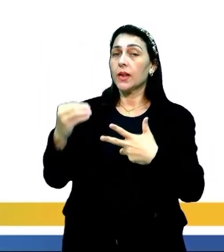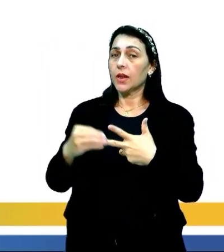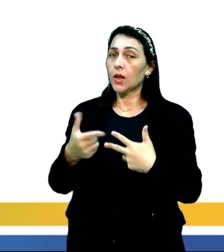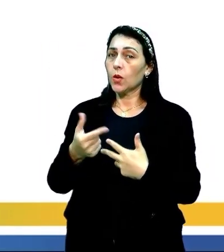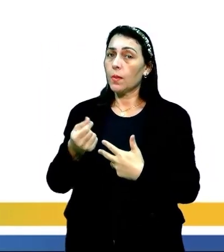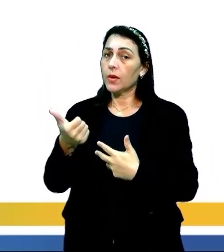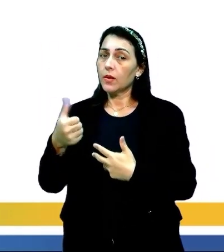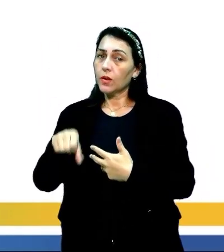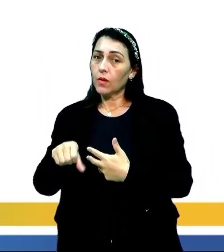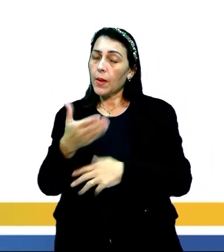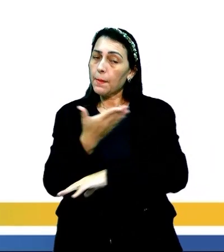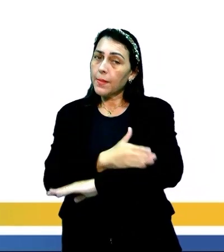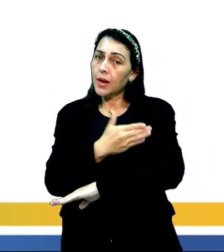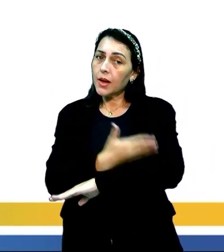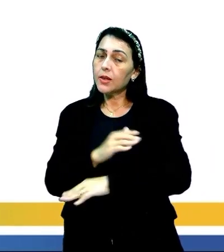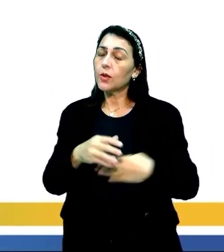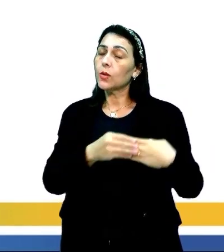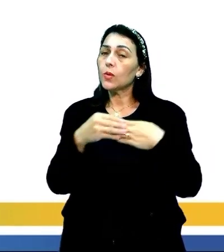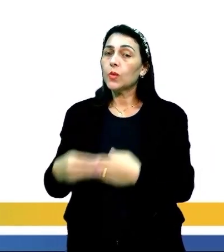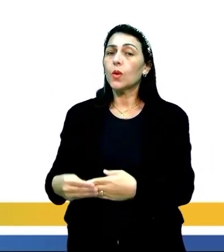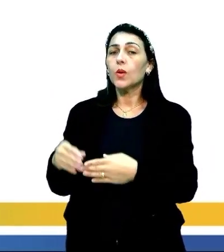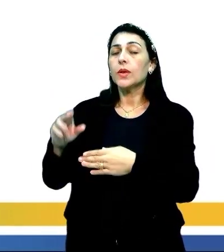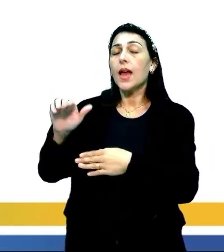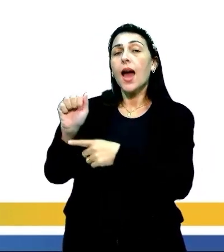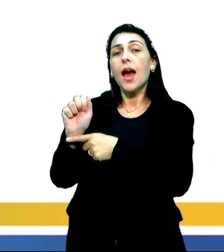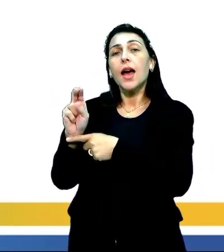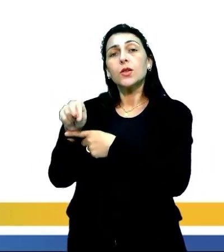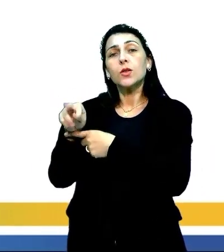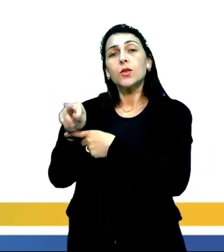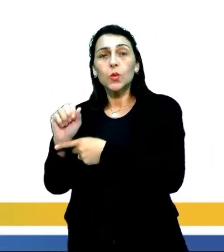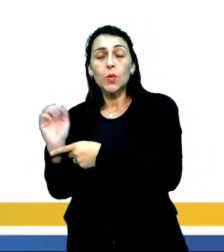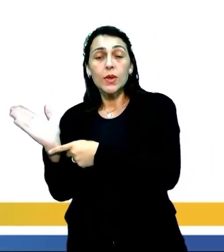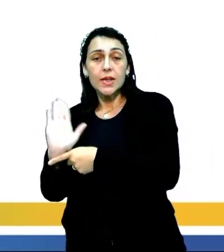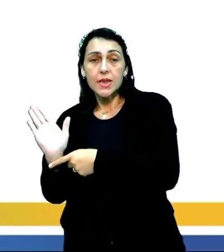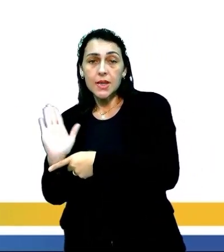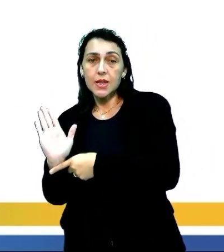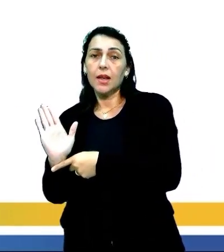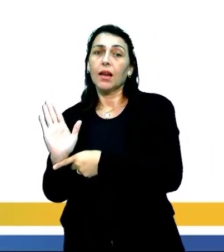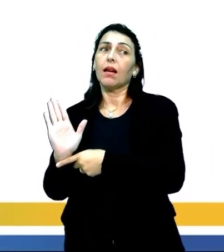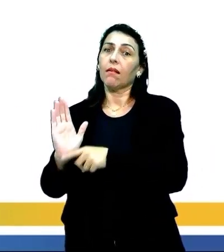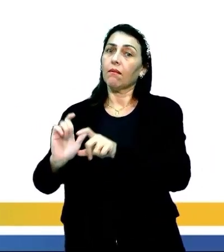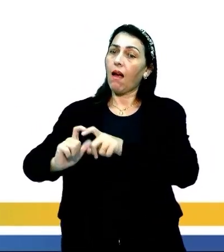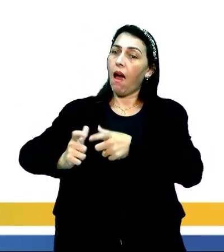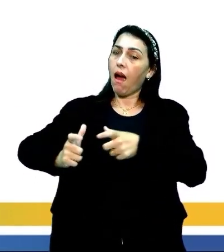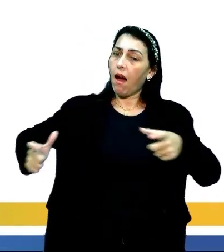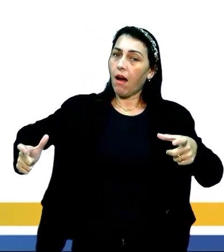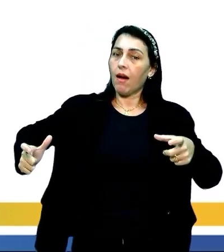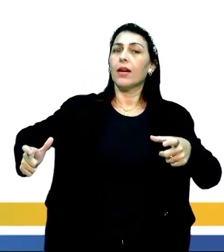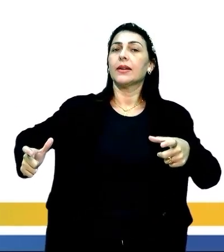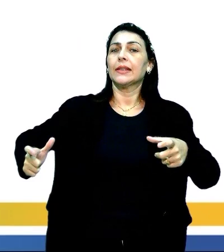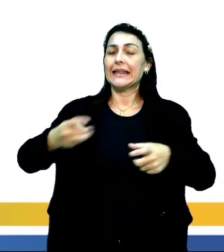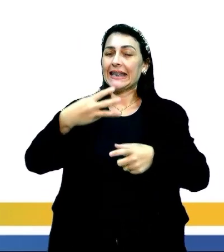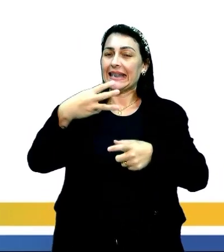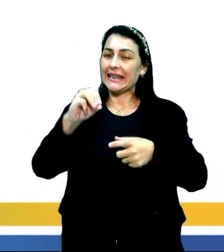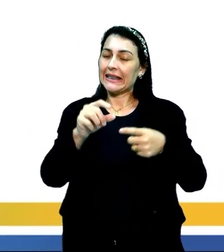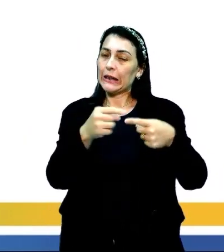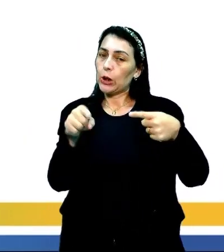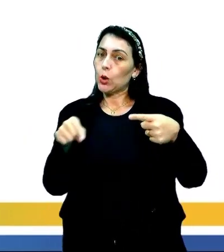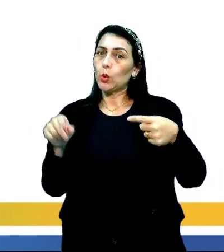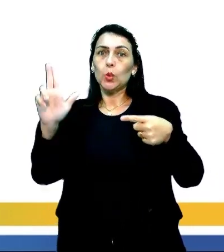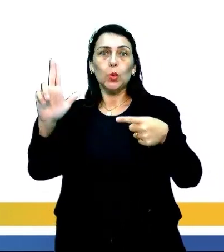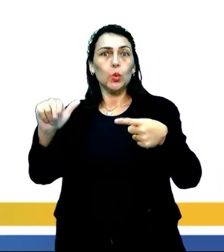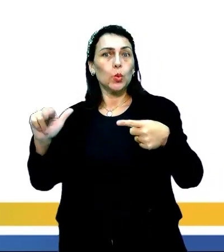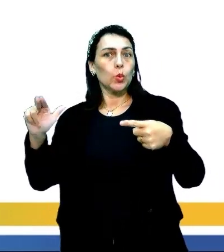parte prática. E aí eu trouxe assunto, cinema. Só que cinema é um assunto muito amplo. Em 30 linhas eu